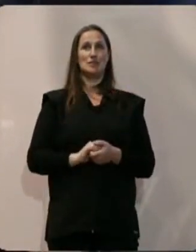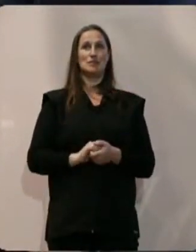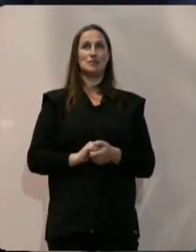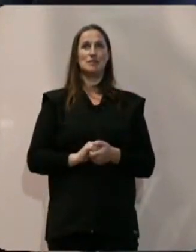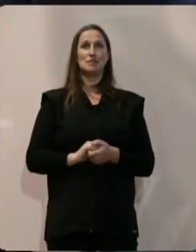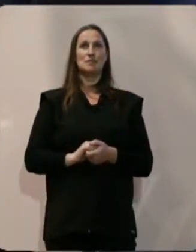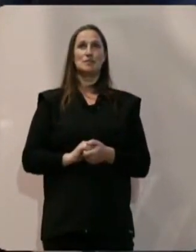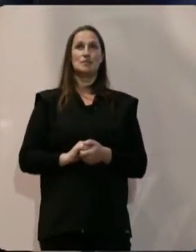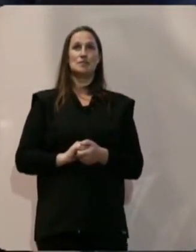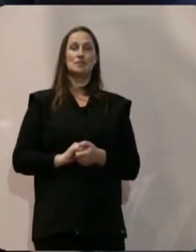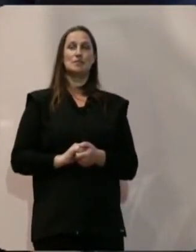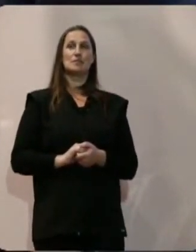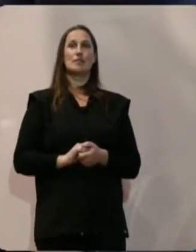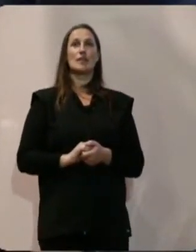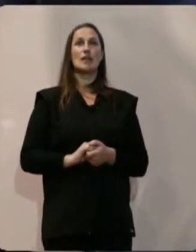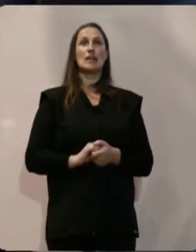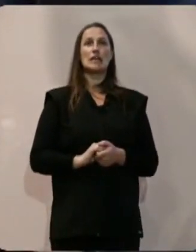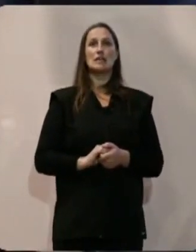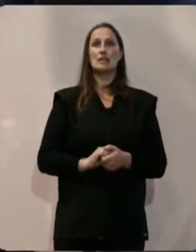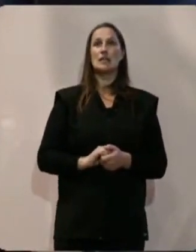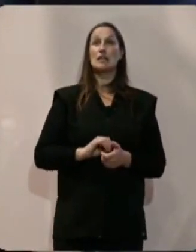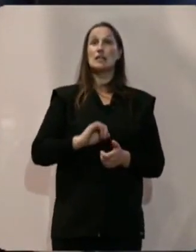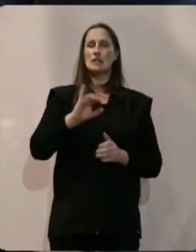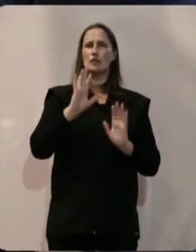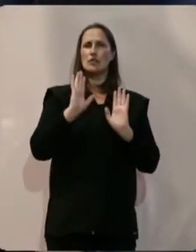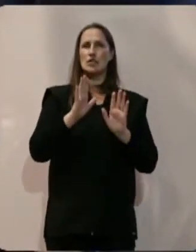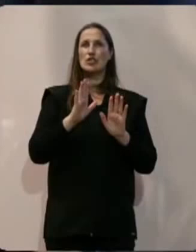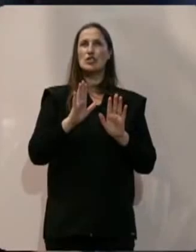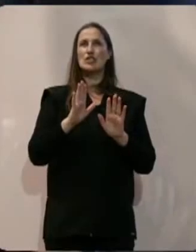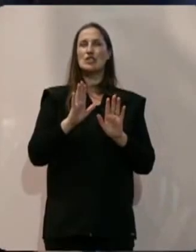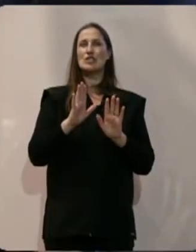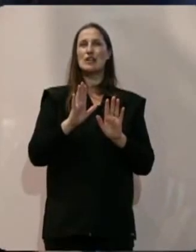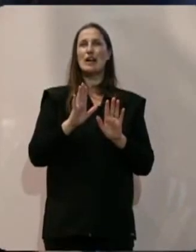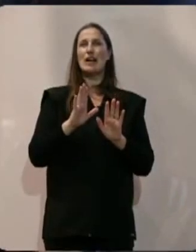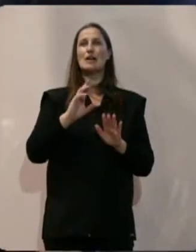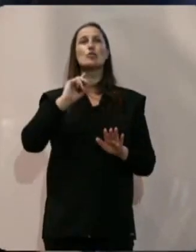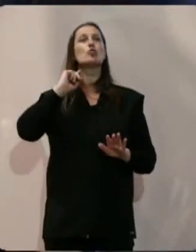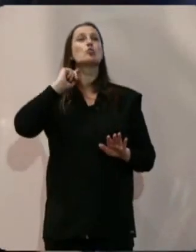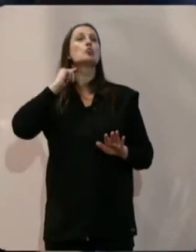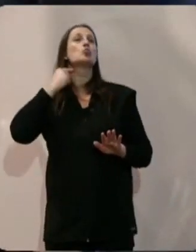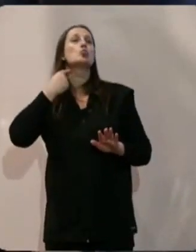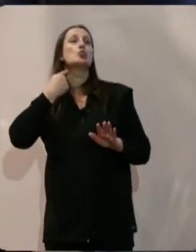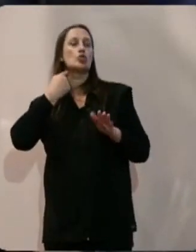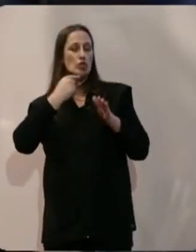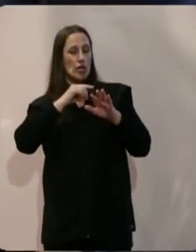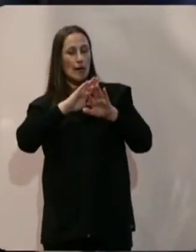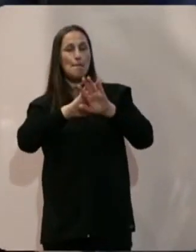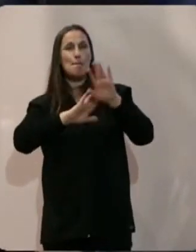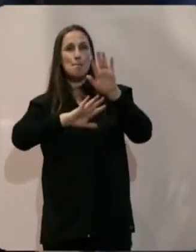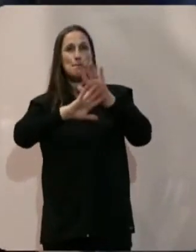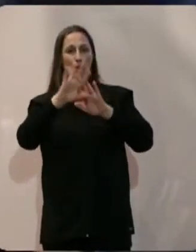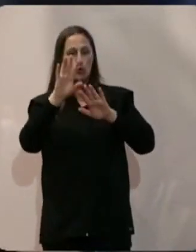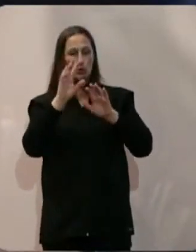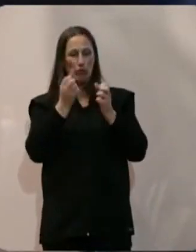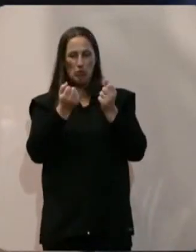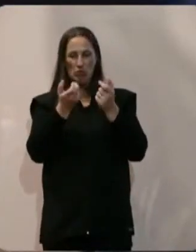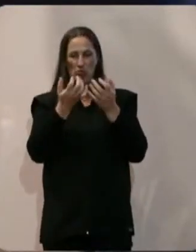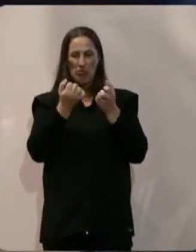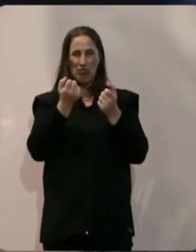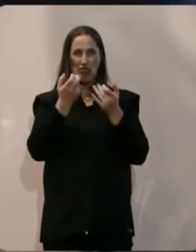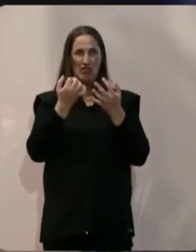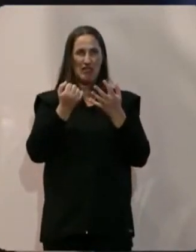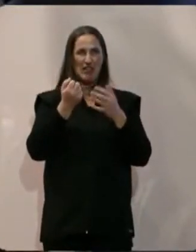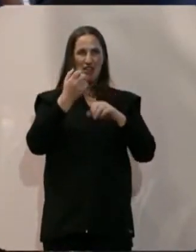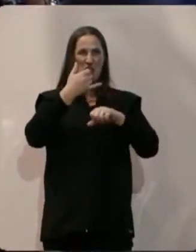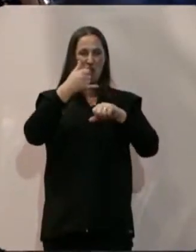Se você já ficou com a mão bem engordurada, né? Se você tentar colocar a mão sobre